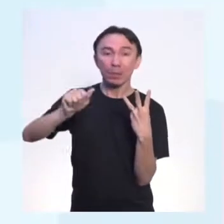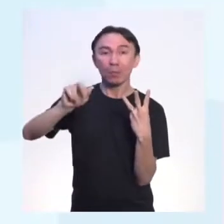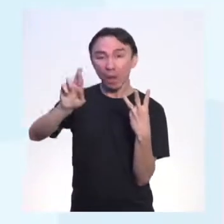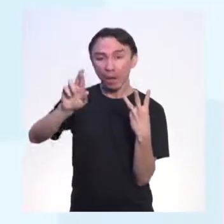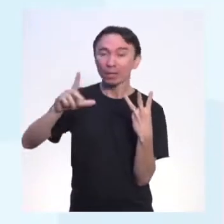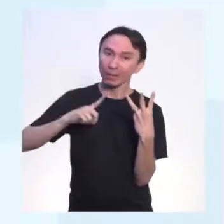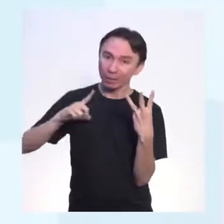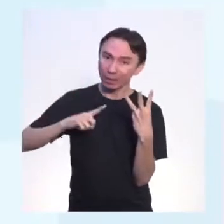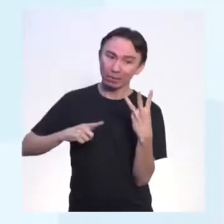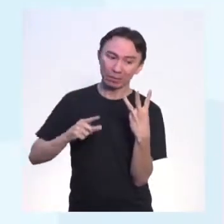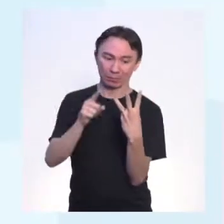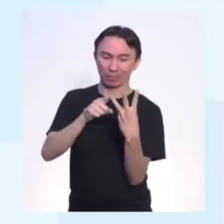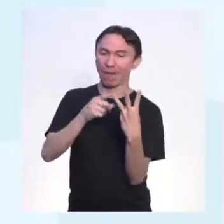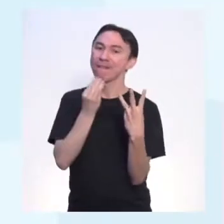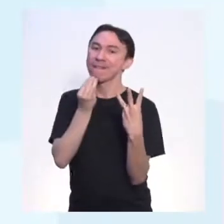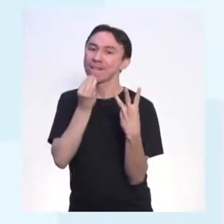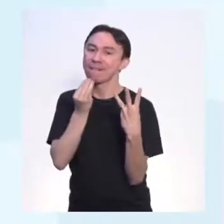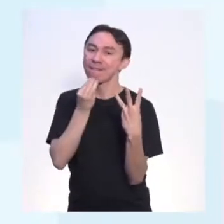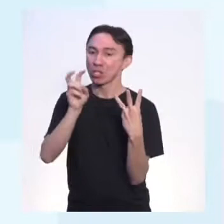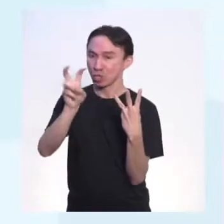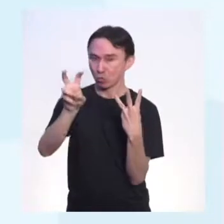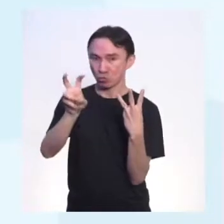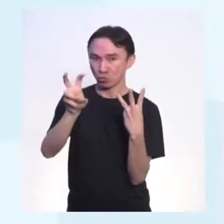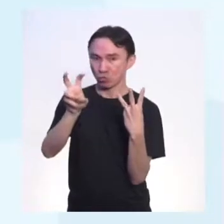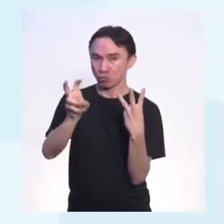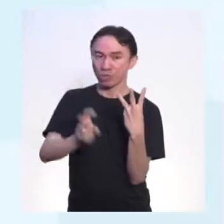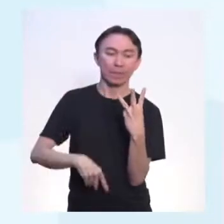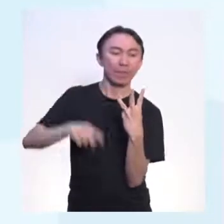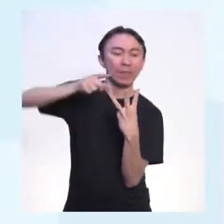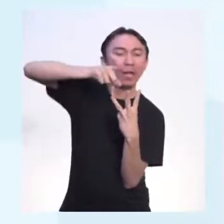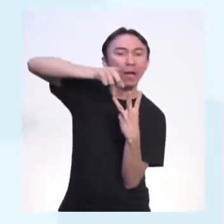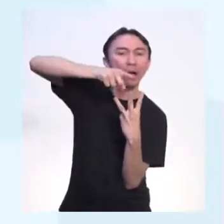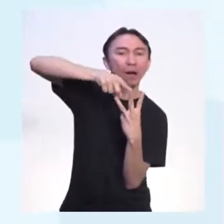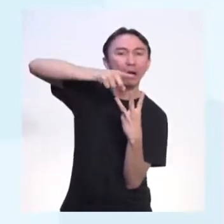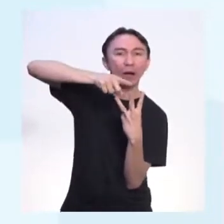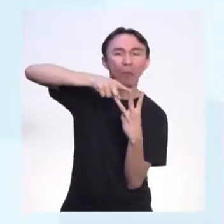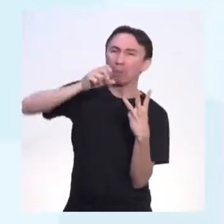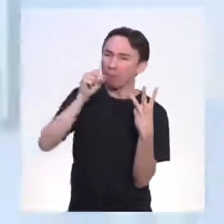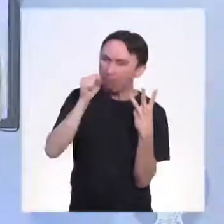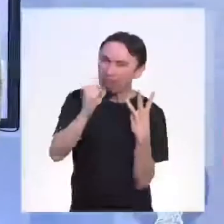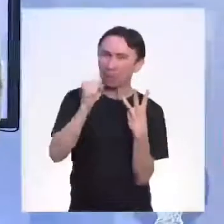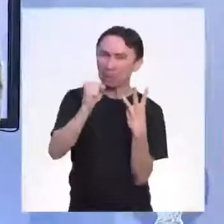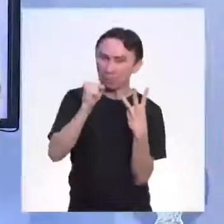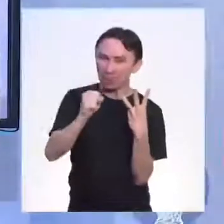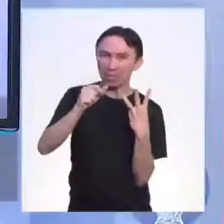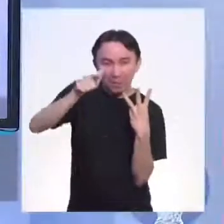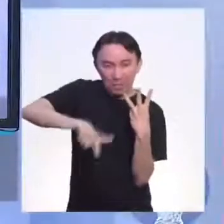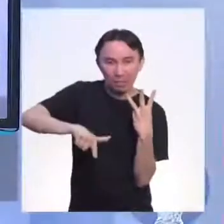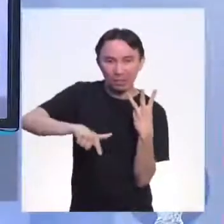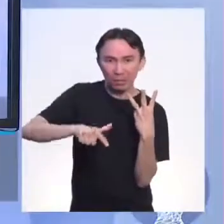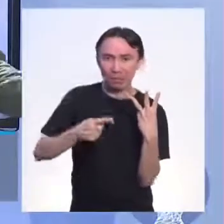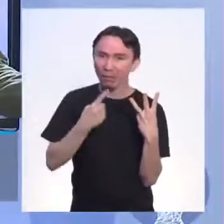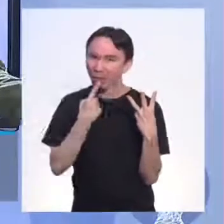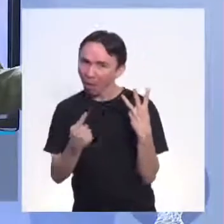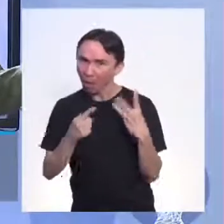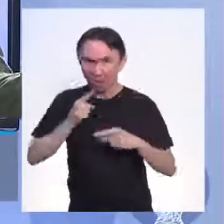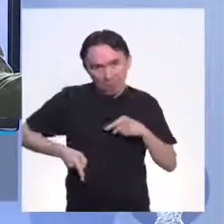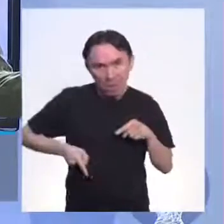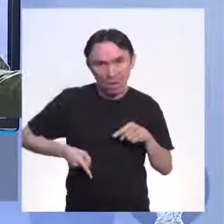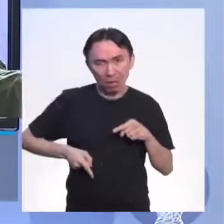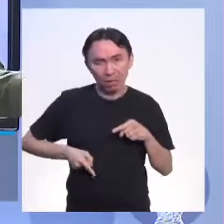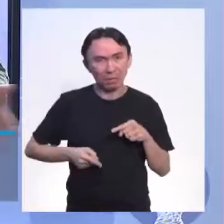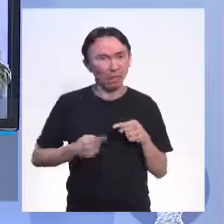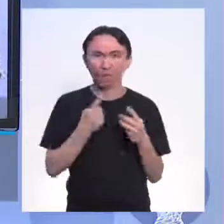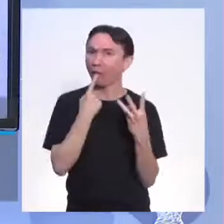5 opções. E na do meio? Ele falou que pode repetir? Ele falou que não pode? Não, ele não